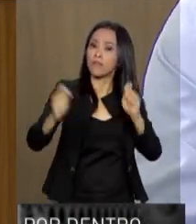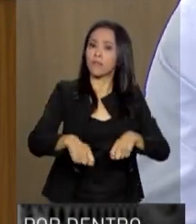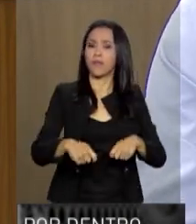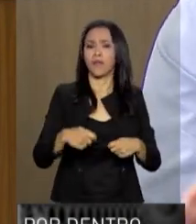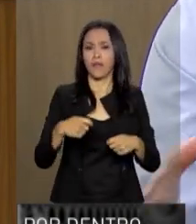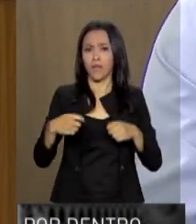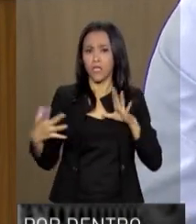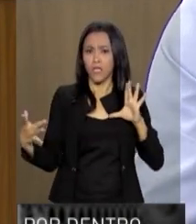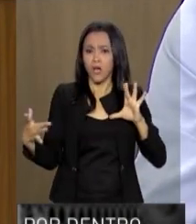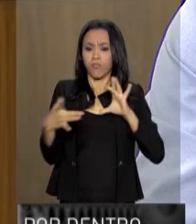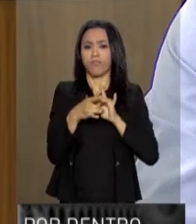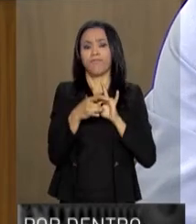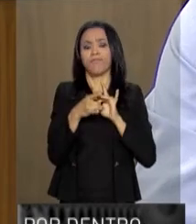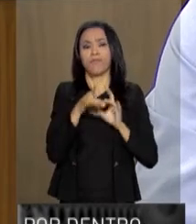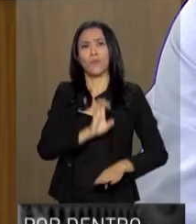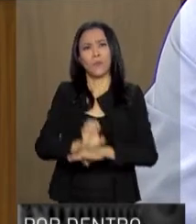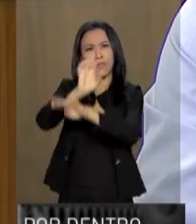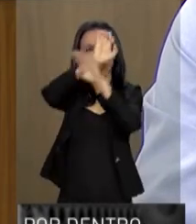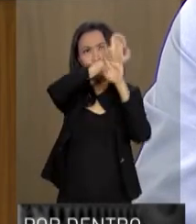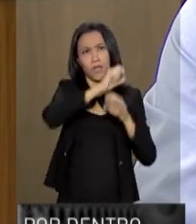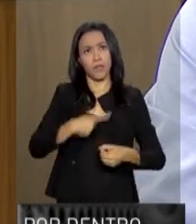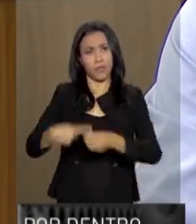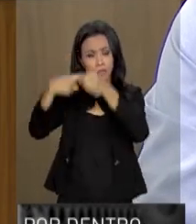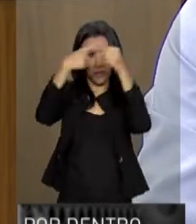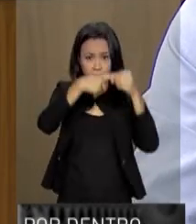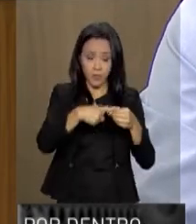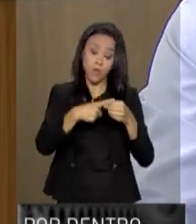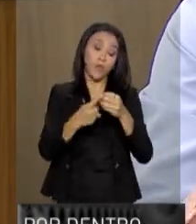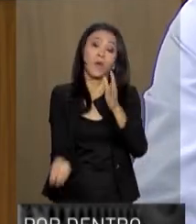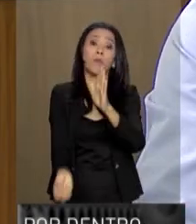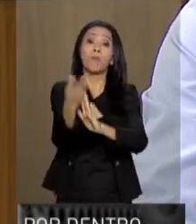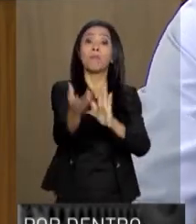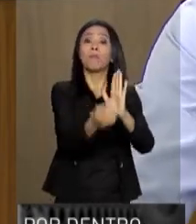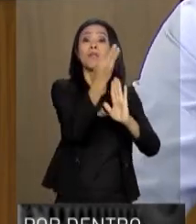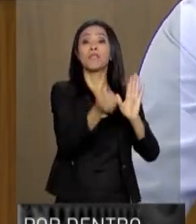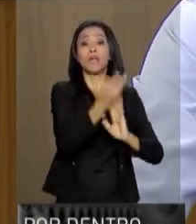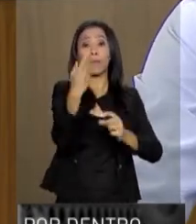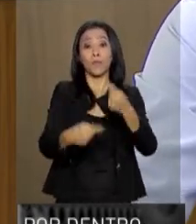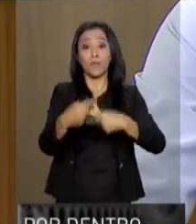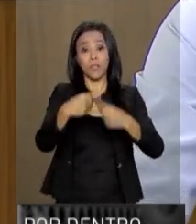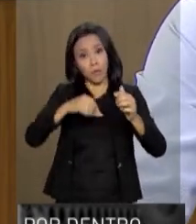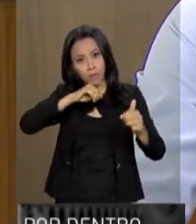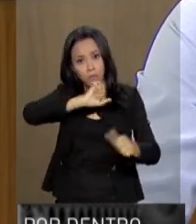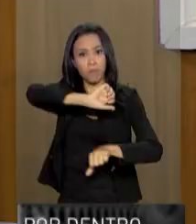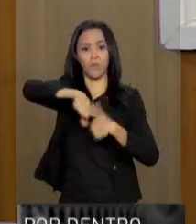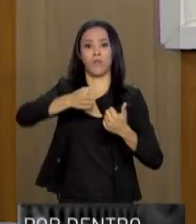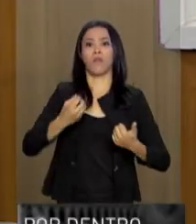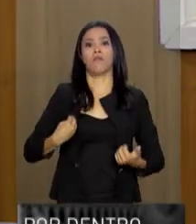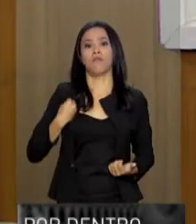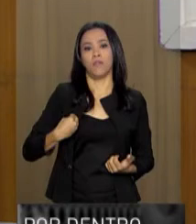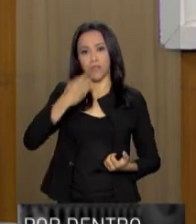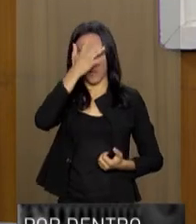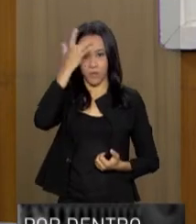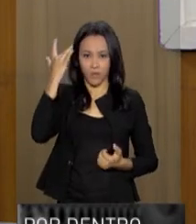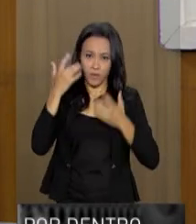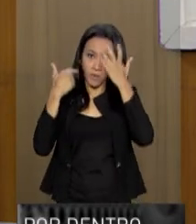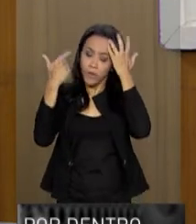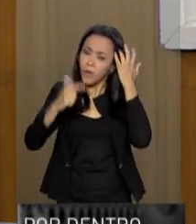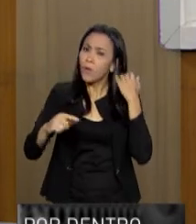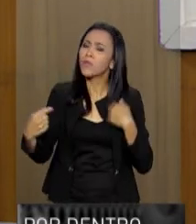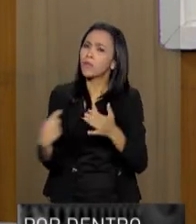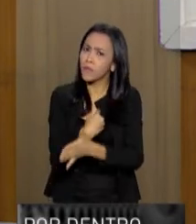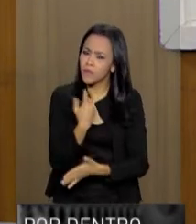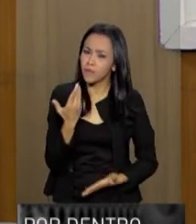conjunto com todos os entes federados implantar ações que possam mudar a vida das pessoas ela tem rima mais alguma pergunta para o